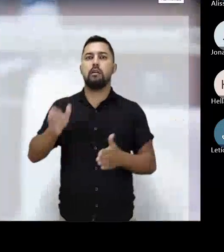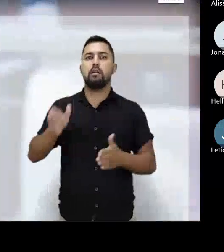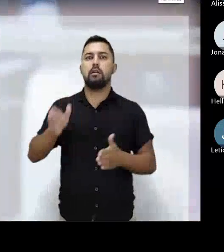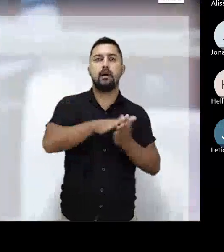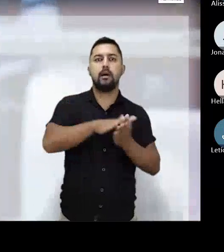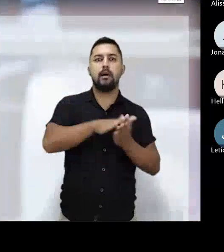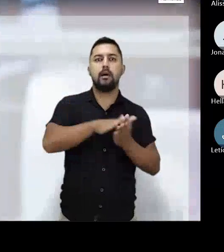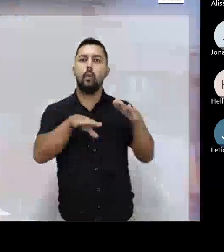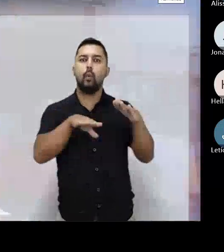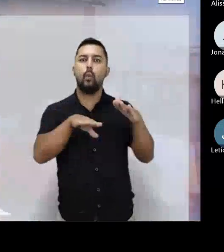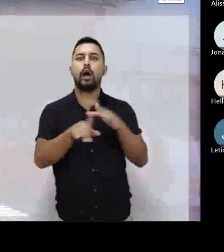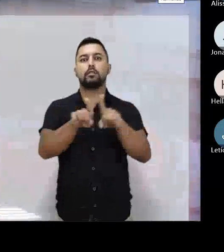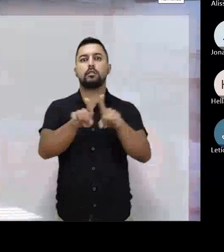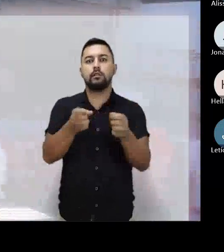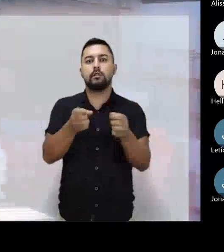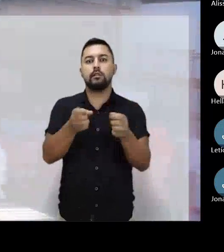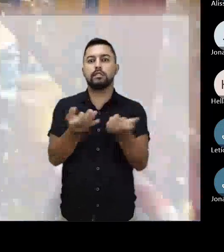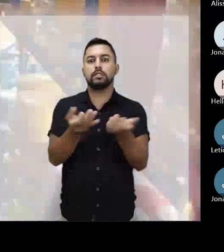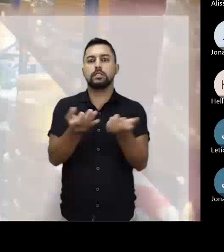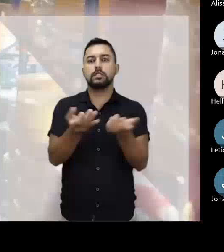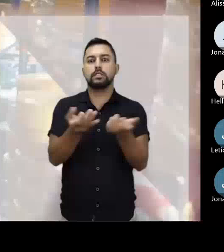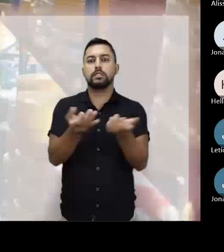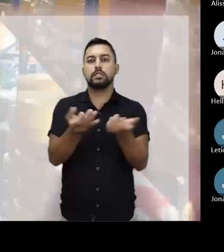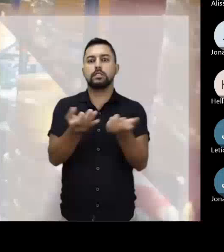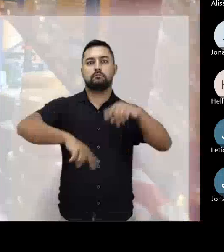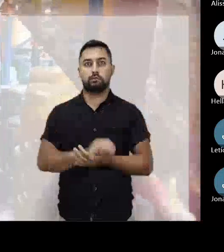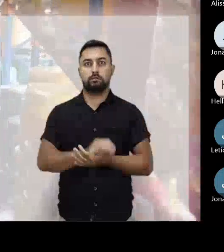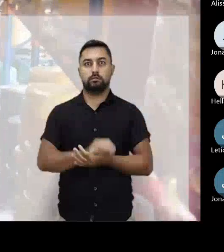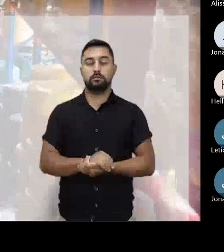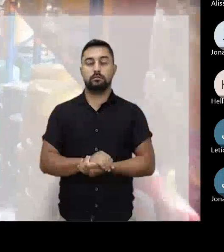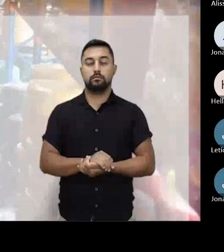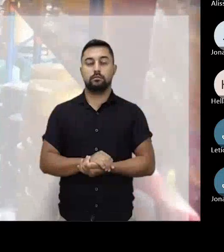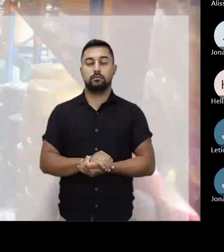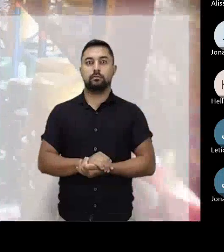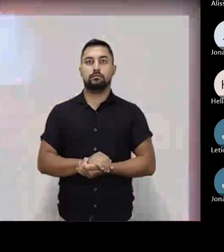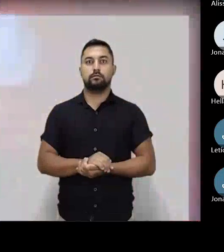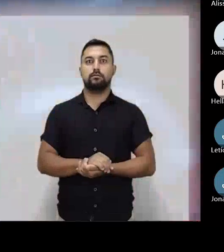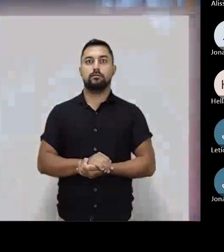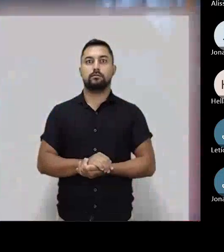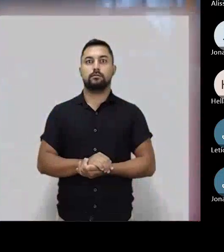produção, armazenamento e entrega de toda a nossa linha de produtos.